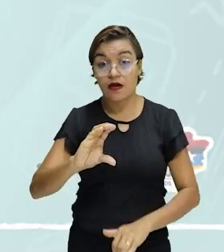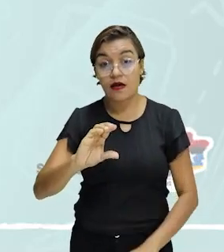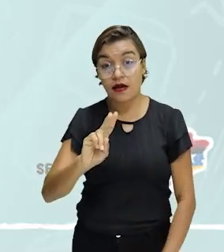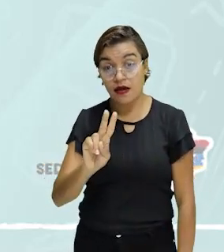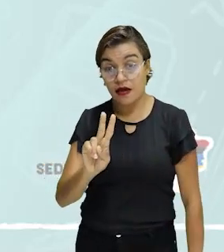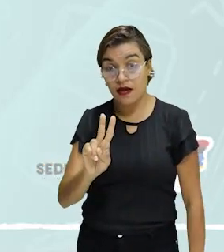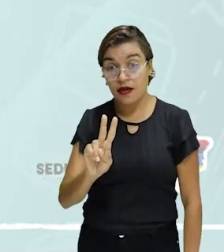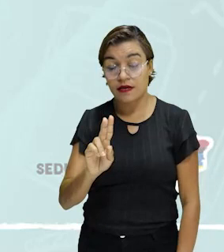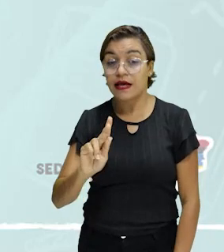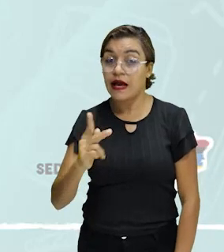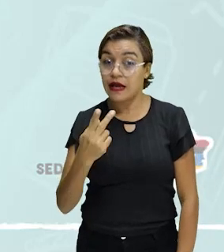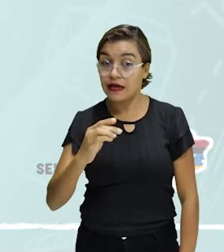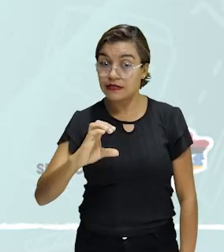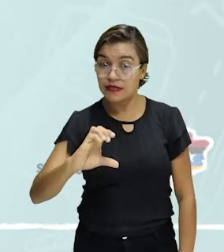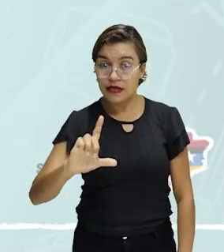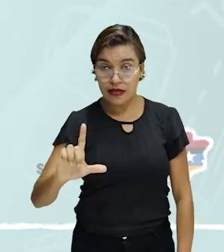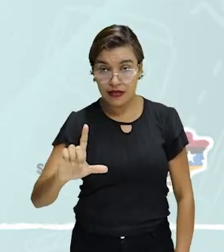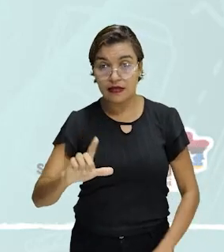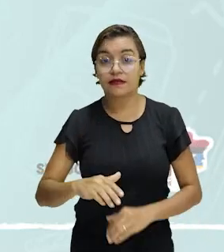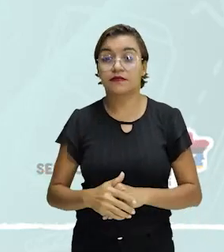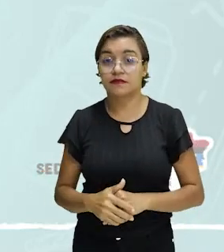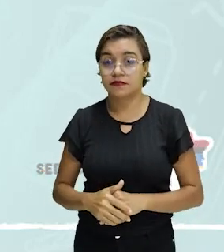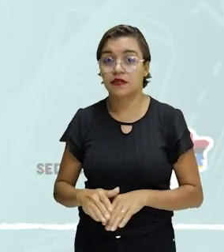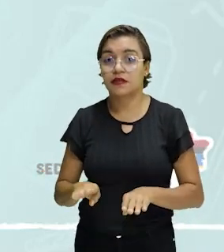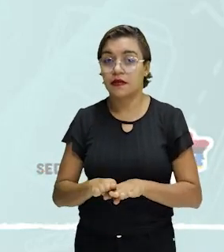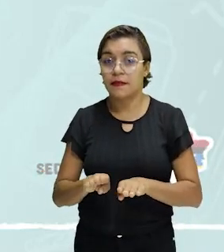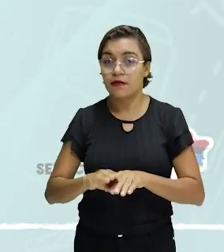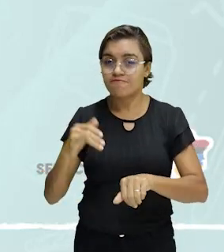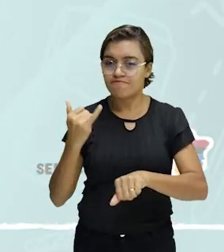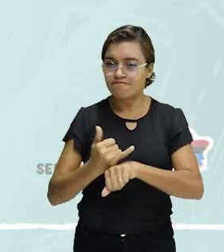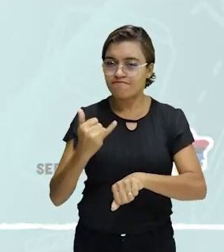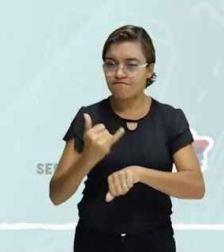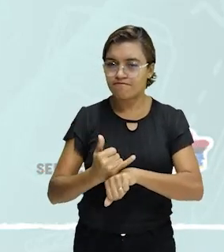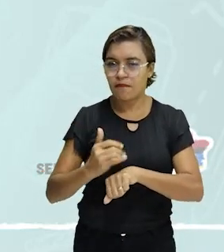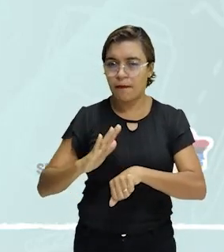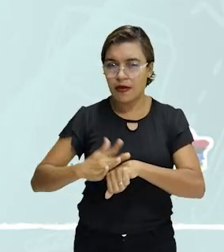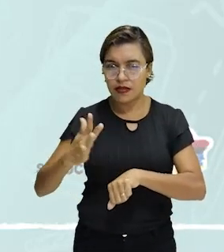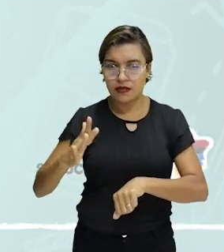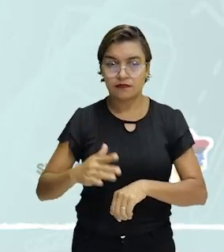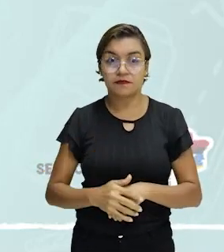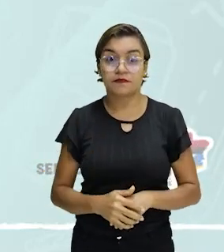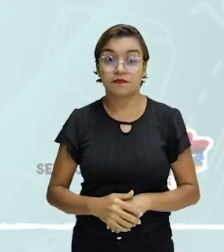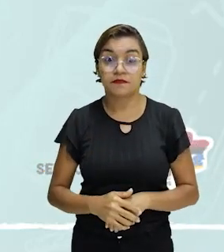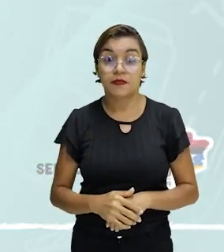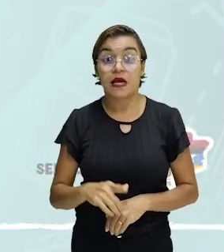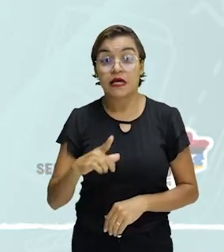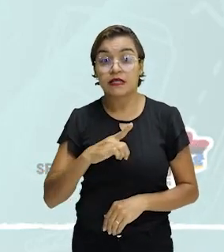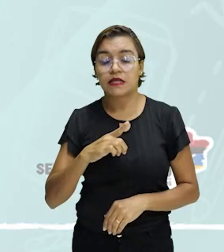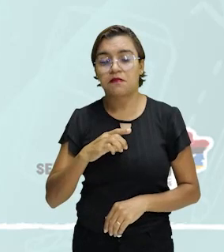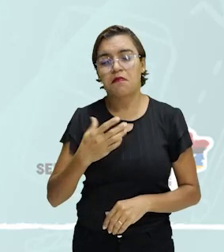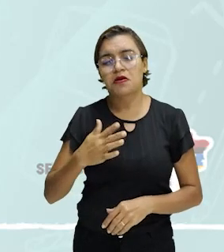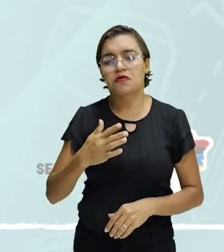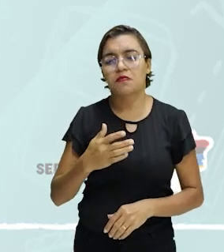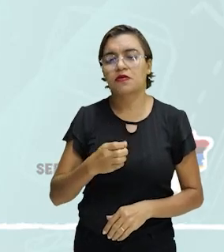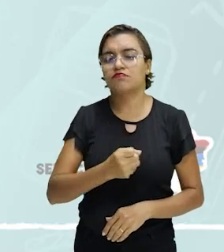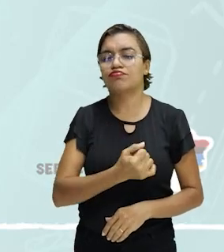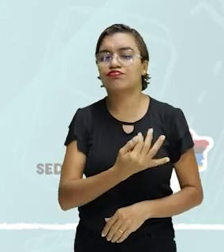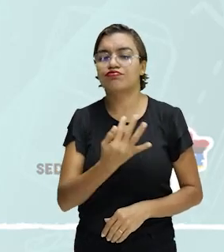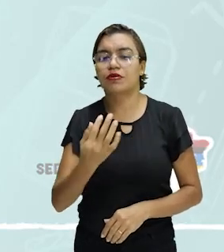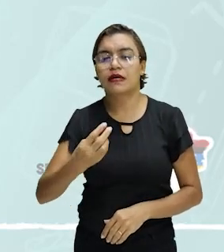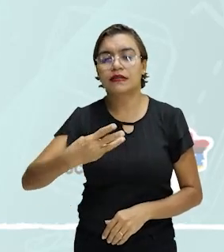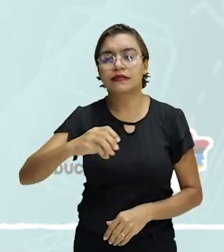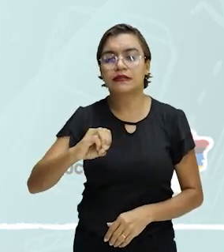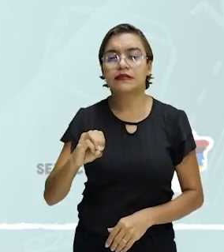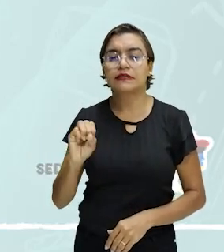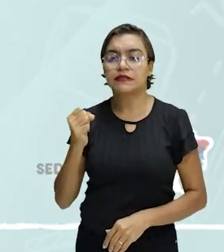o HCl aquoso, e o ferro metálico. Para isso, foram contadas durante 30 segundos as bolhas de